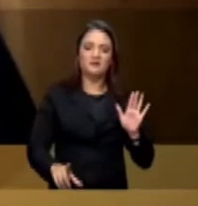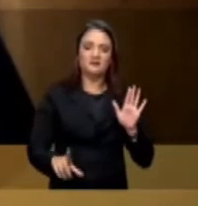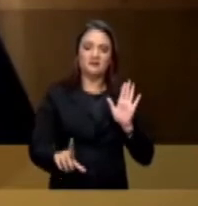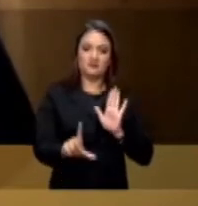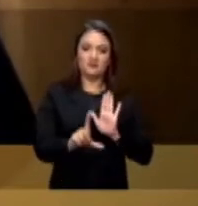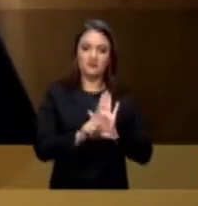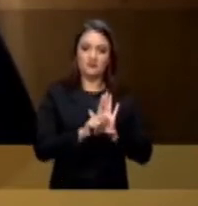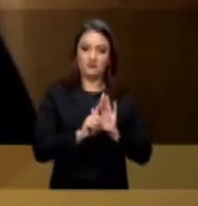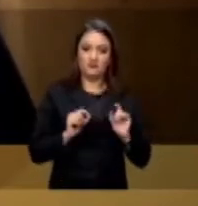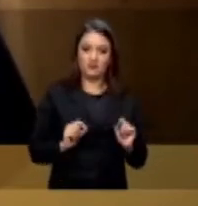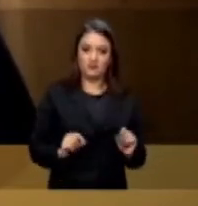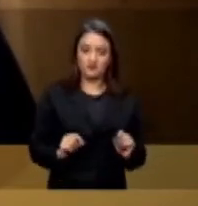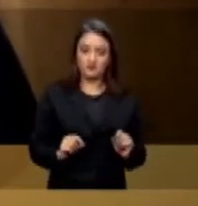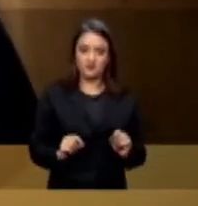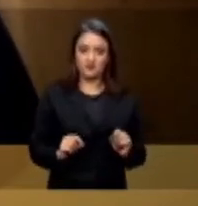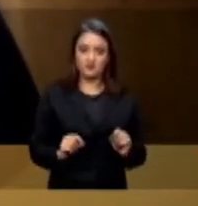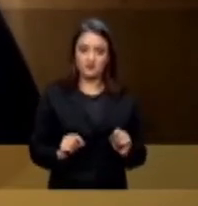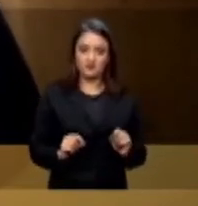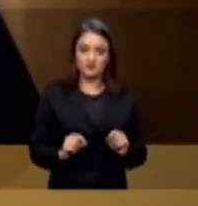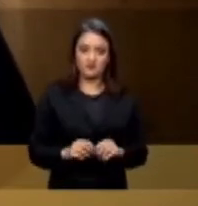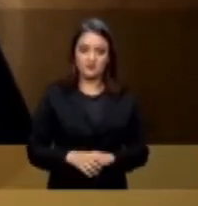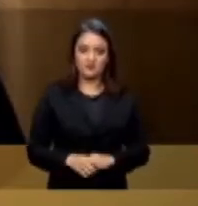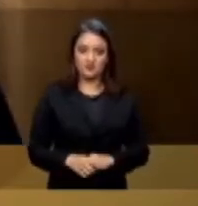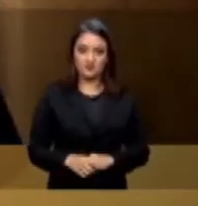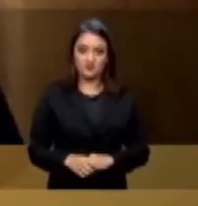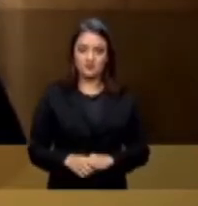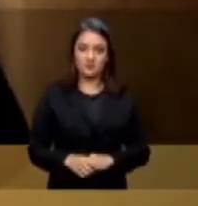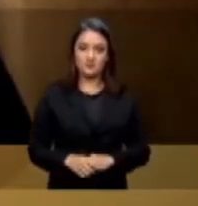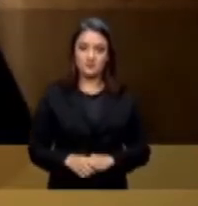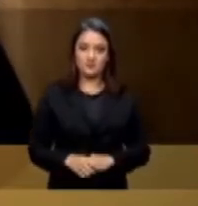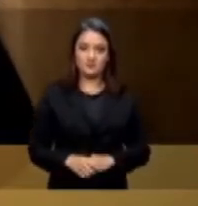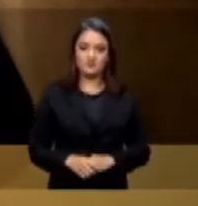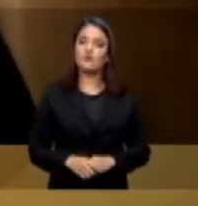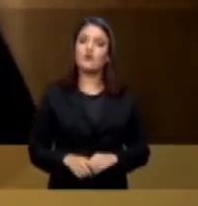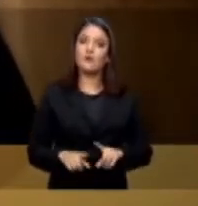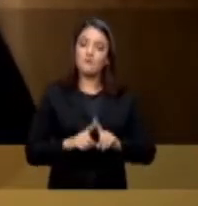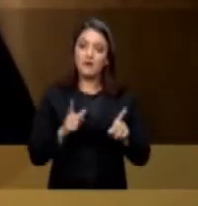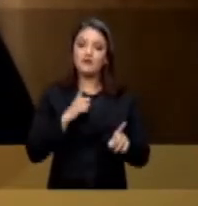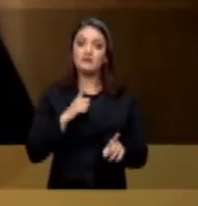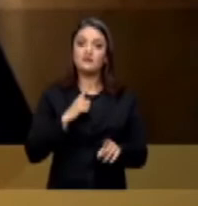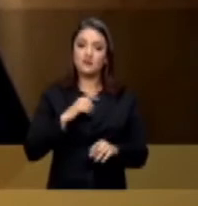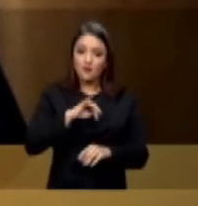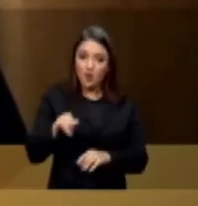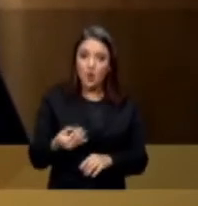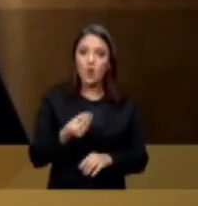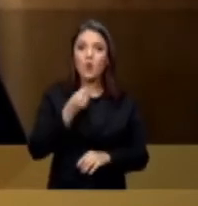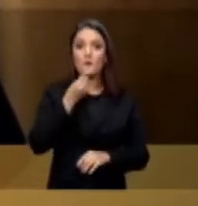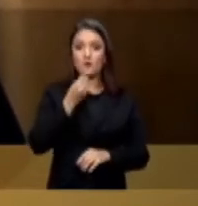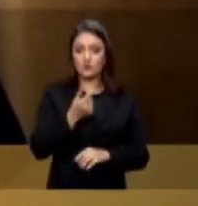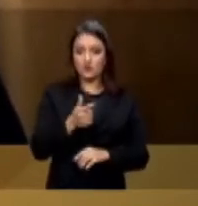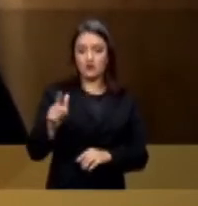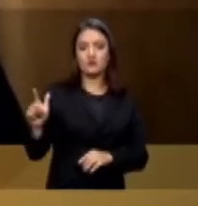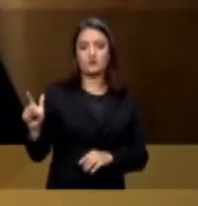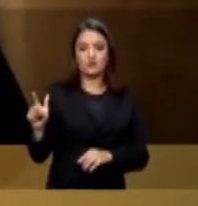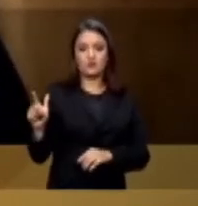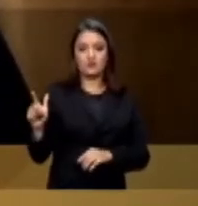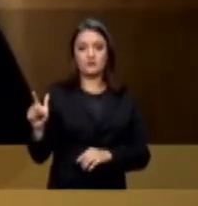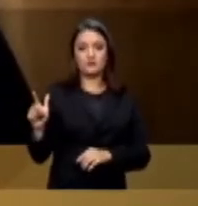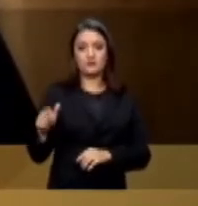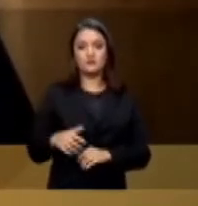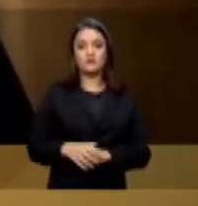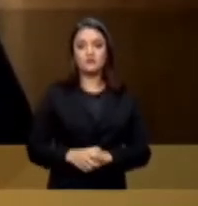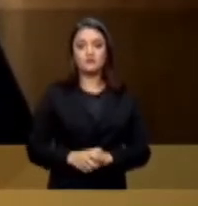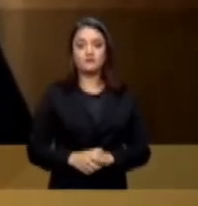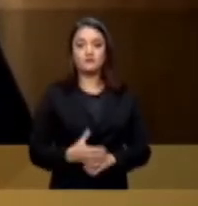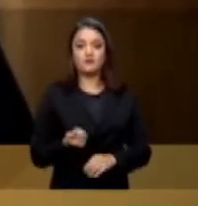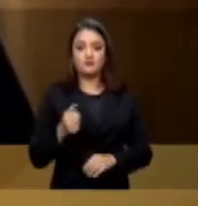não tendo faltado ao legislador oportunidades de revê-lo. Os argumentos